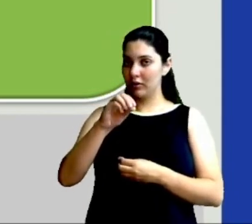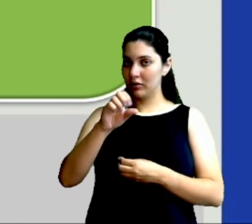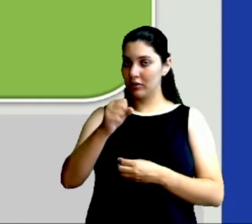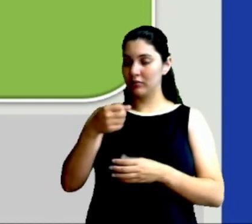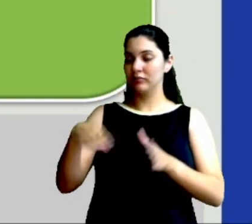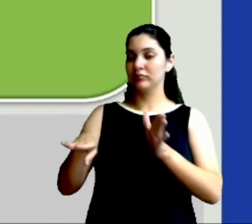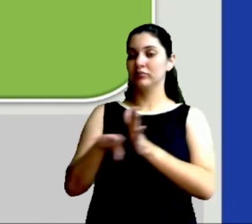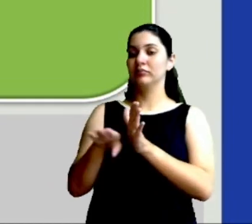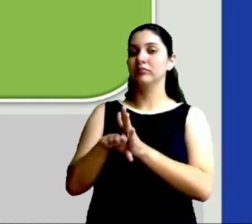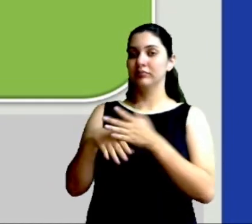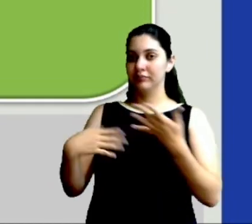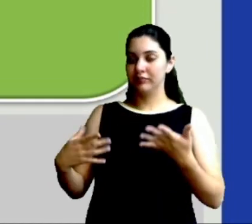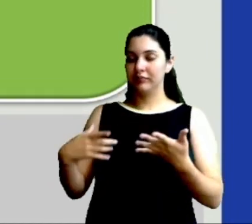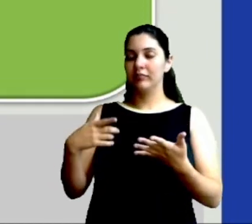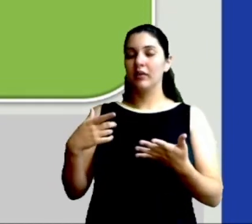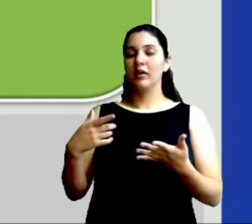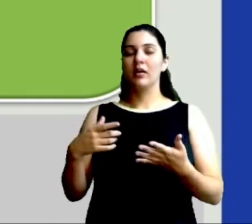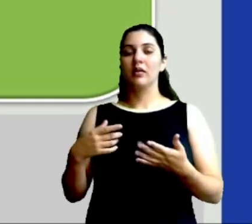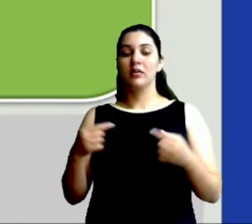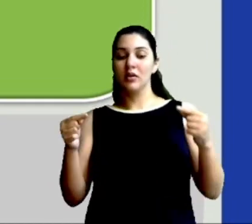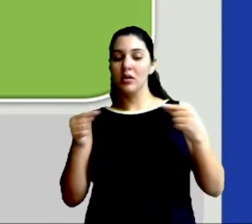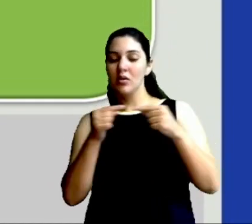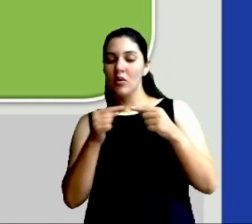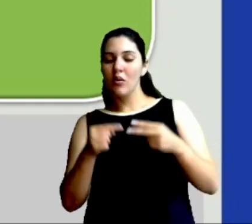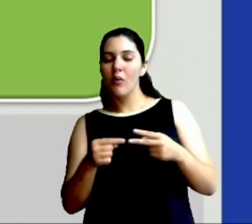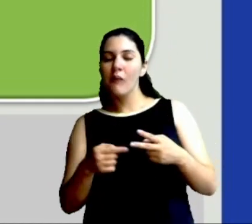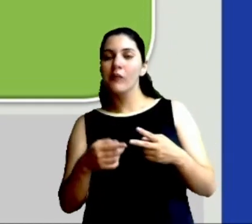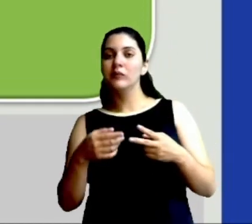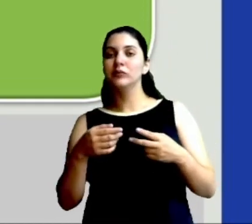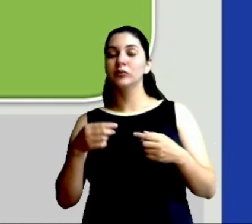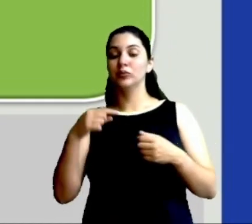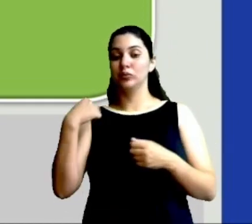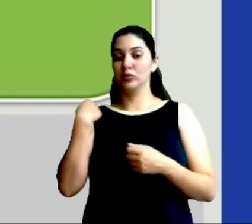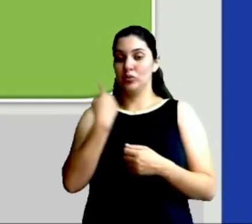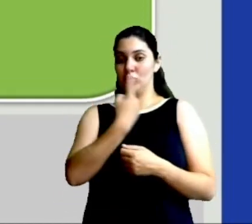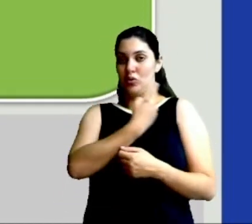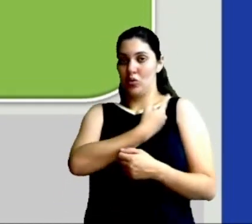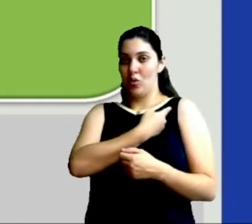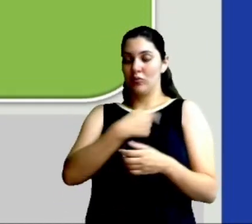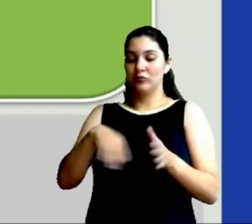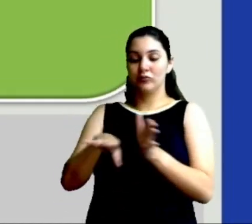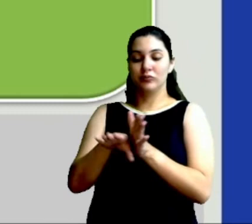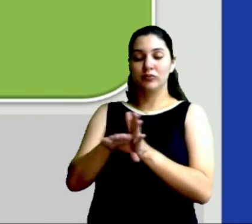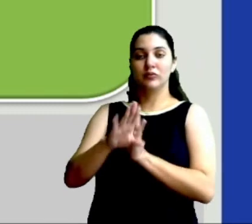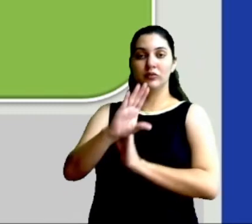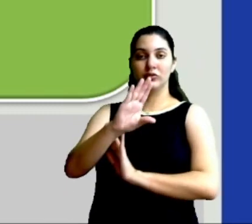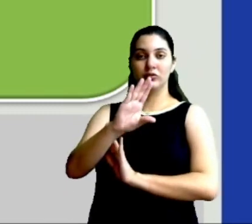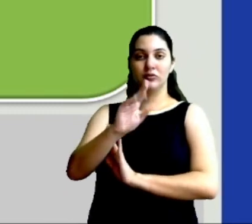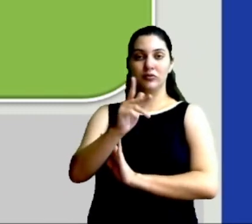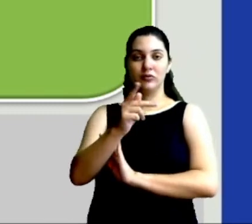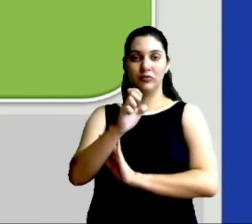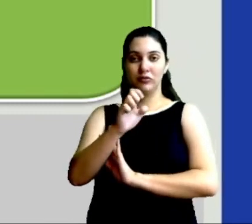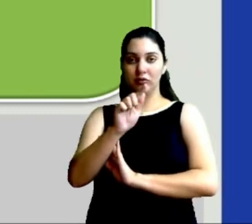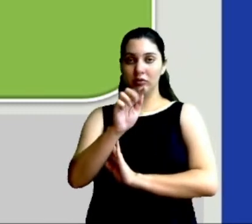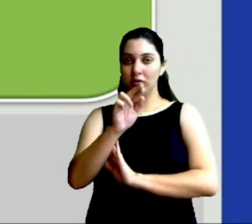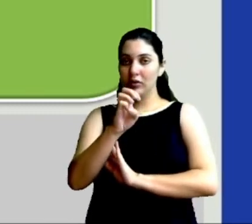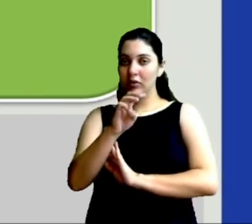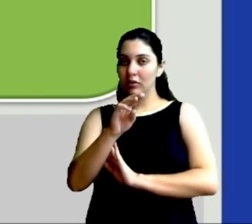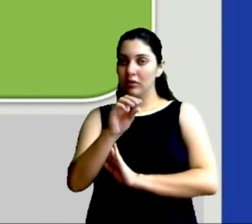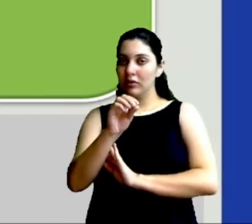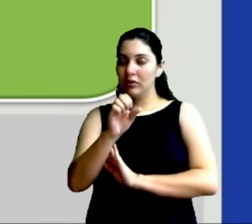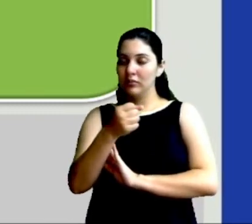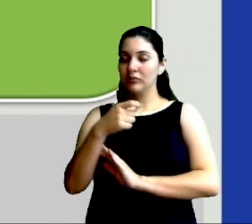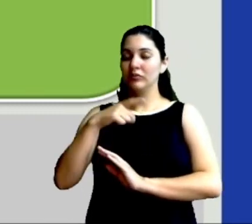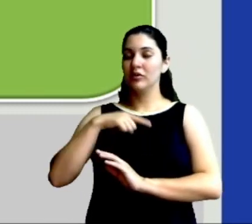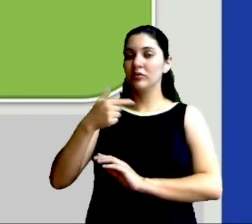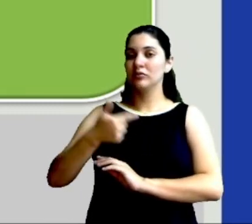na informalidade até. Mas de acordo com a norma culta, o nós, o verbo fica chegaremos. No segundo, nós,